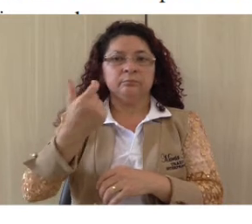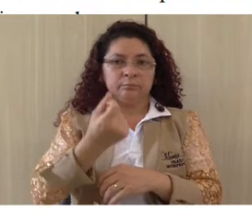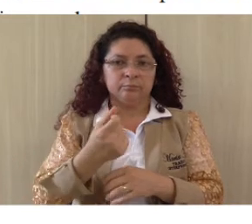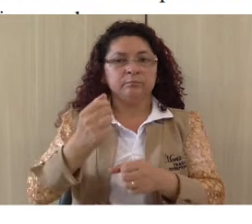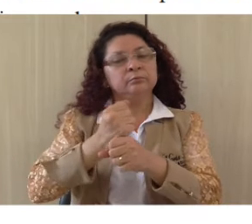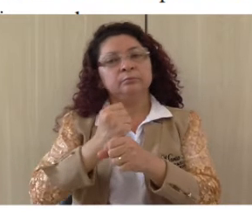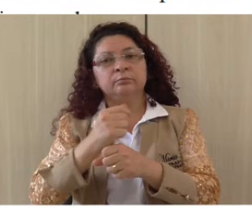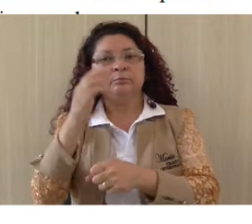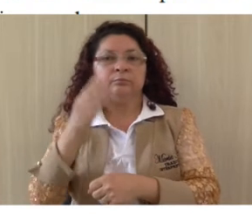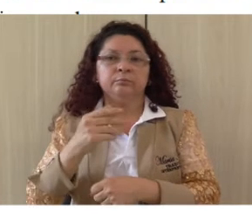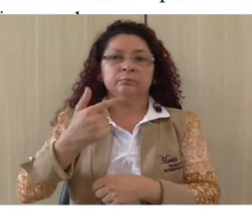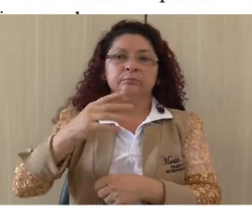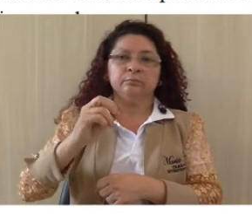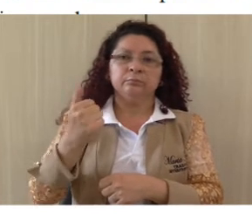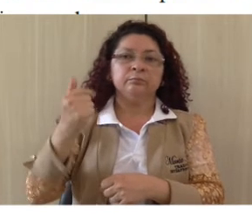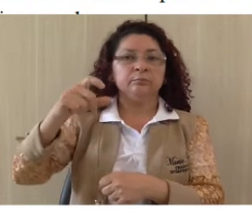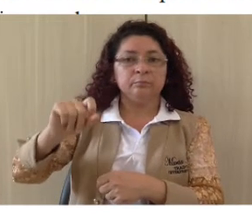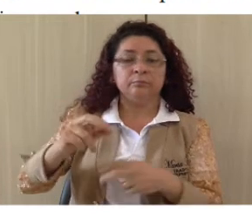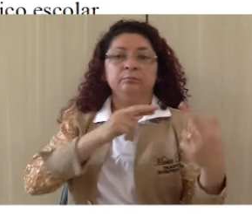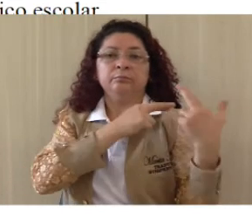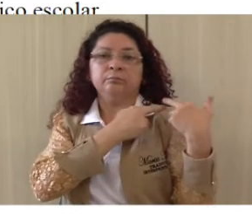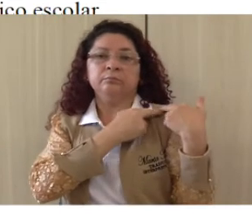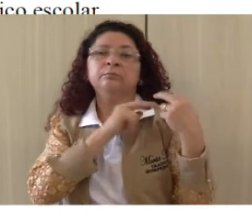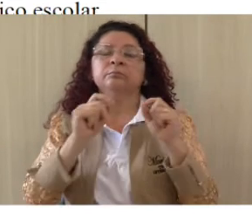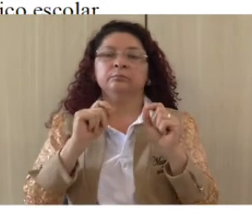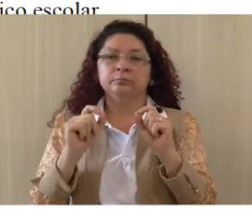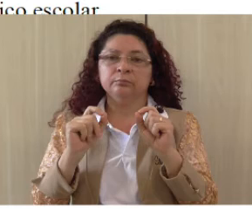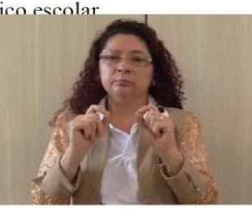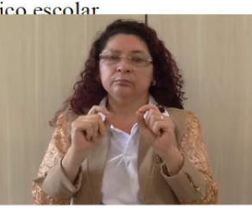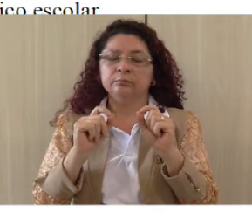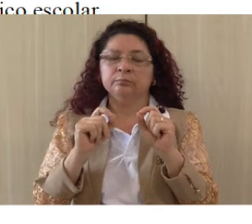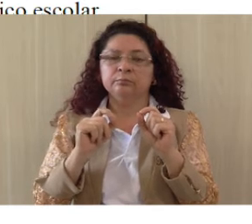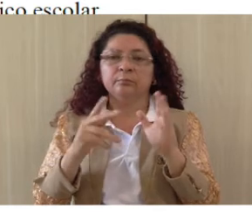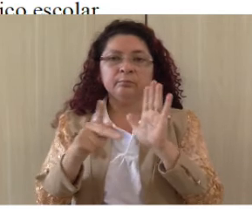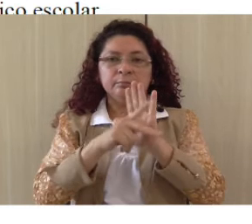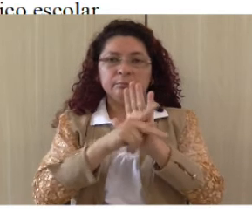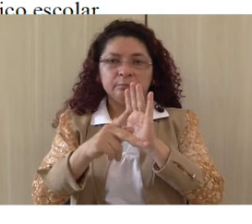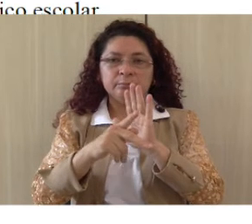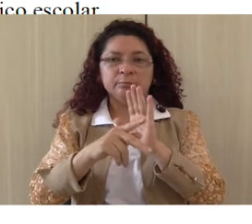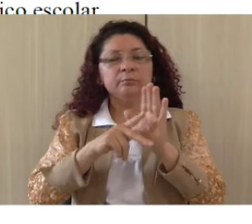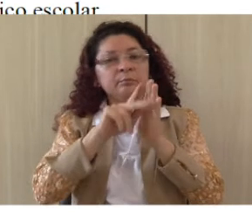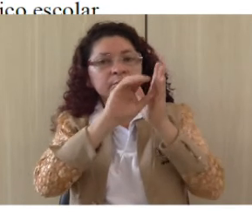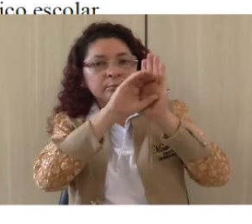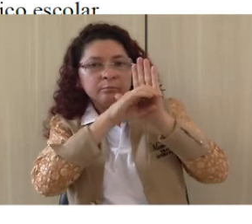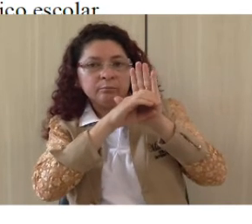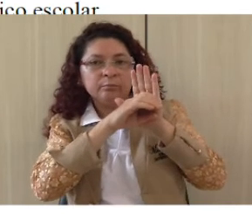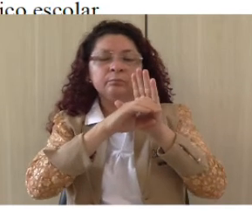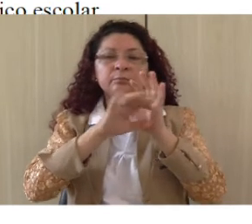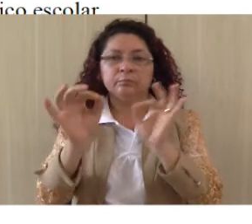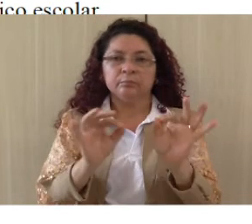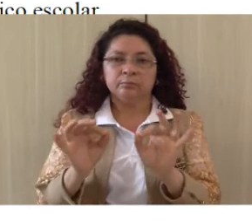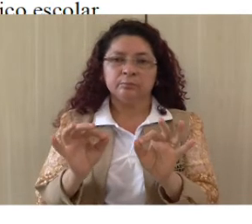216/2019, que terá sob a sua responsabilidade o que concerne a análise documental,